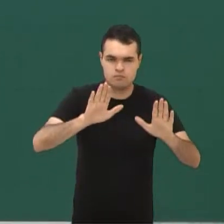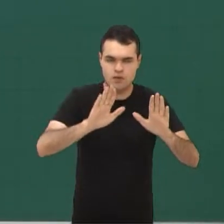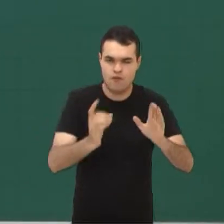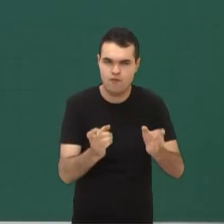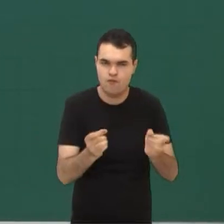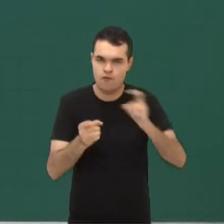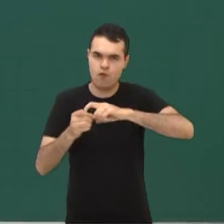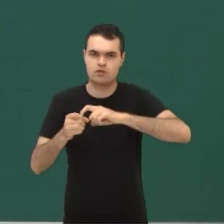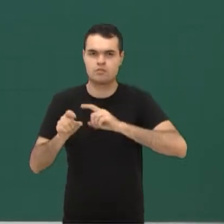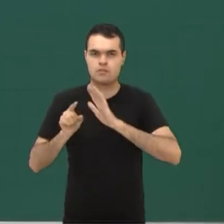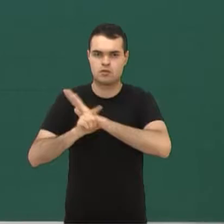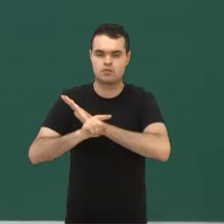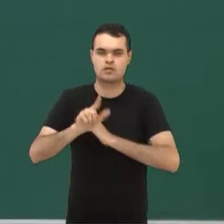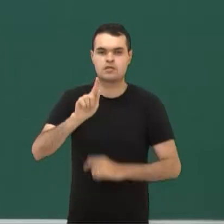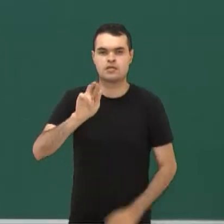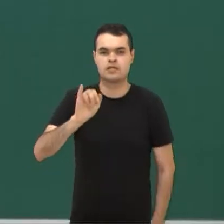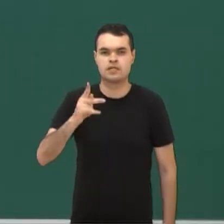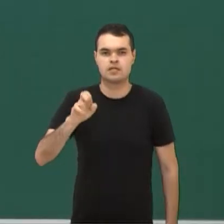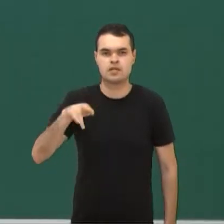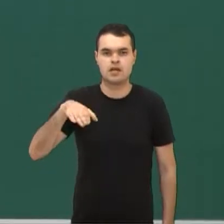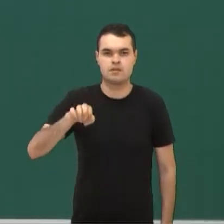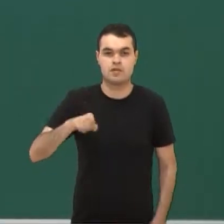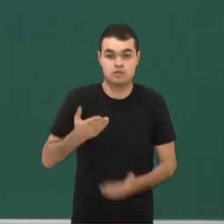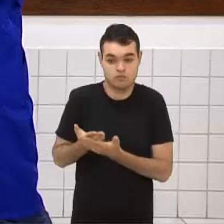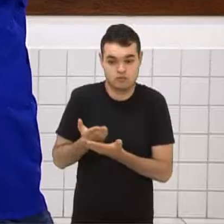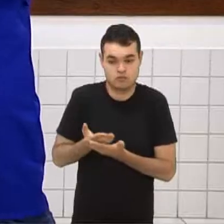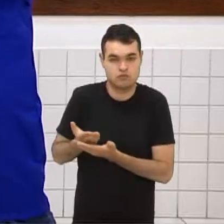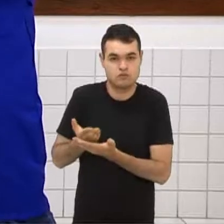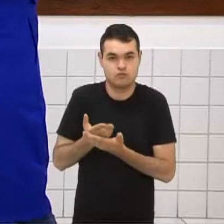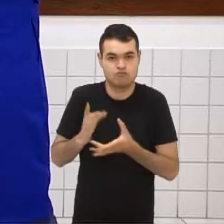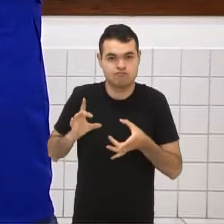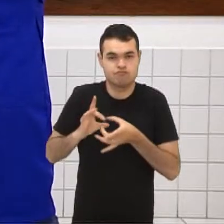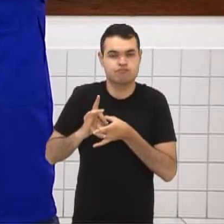John, e o Guilherme, o Guilherme está estudando com